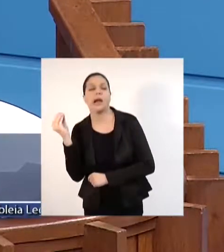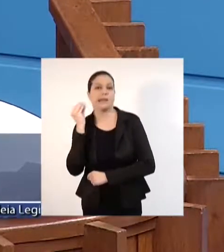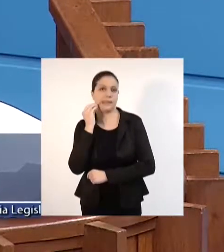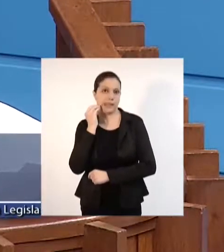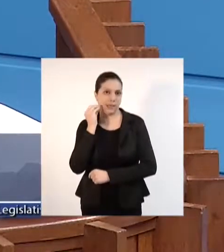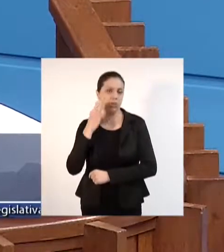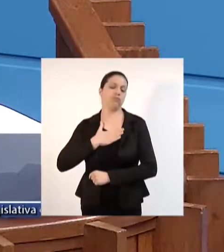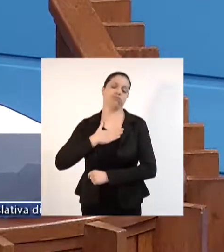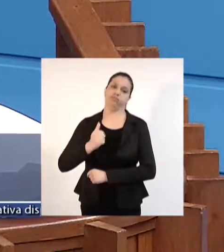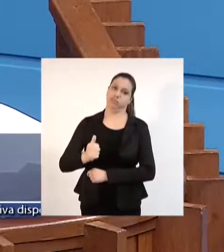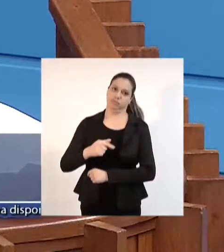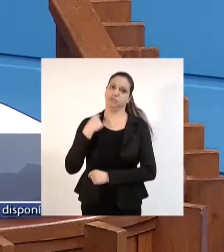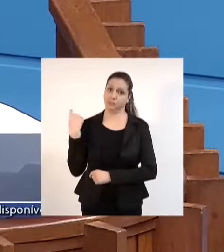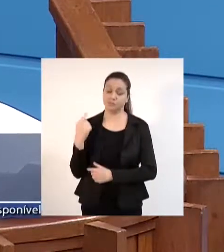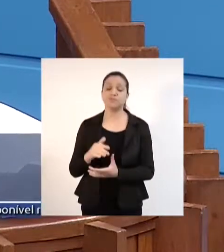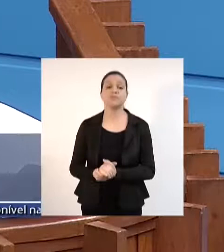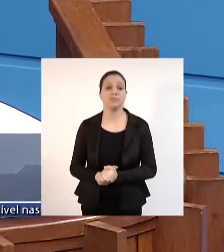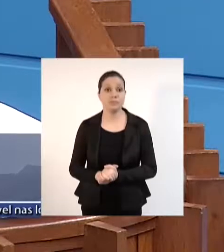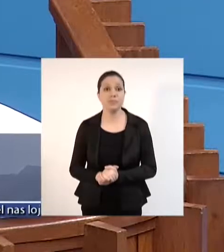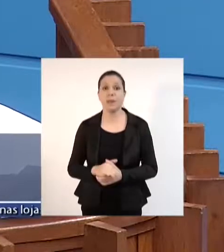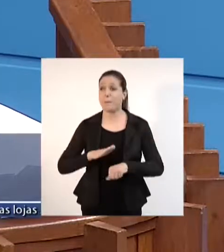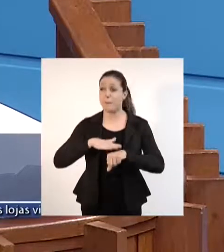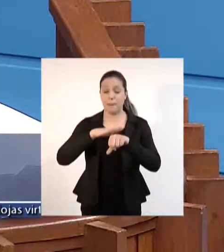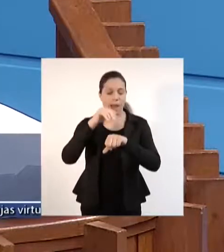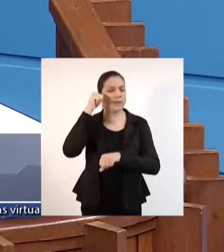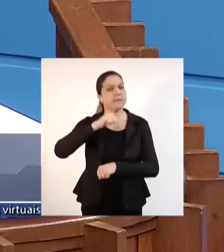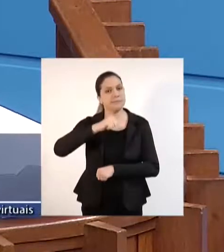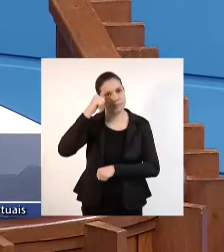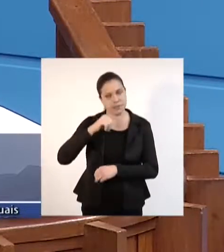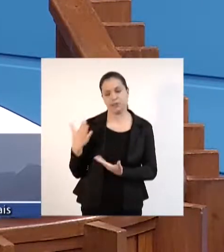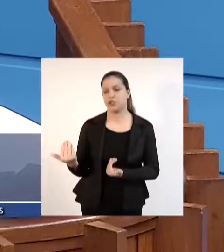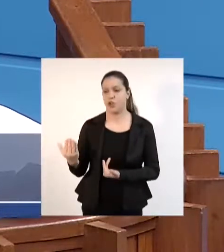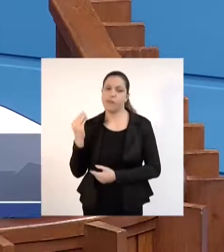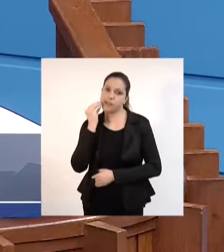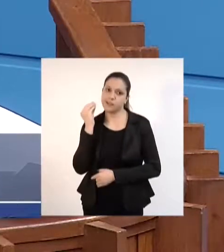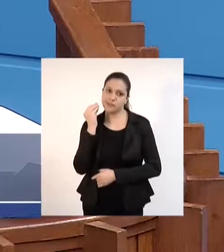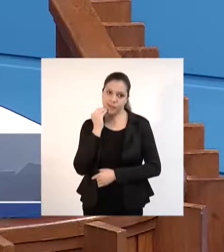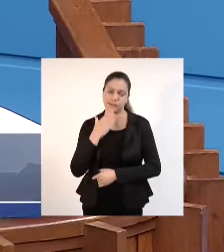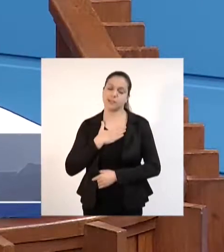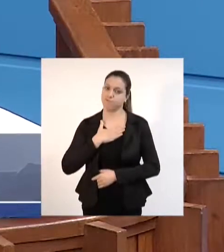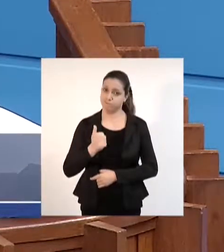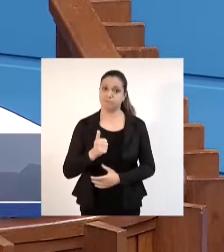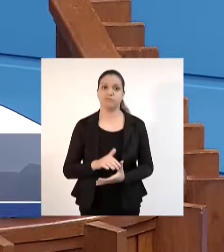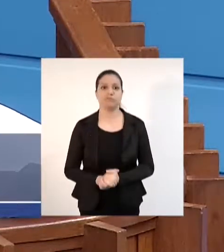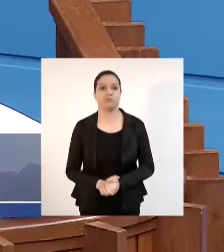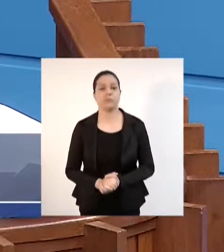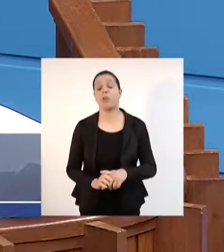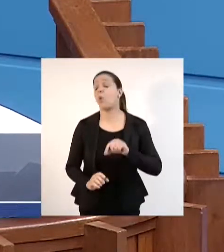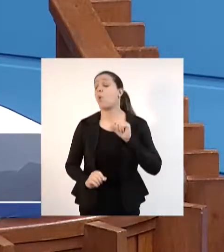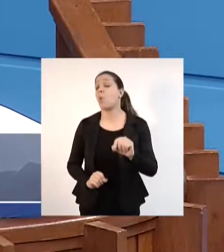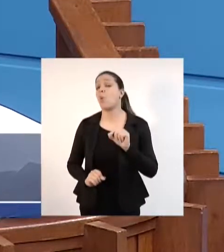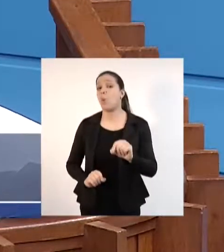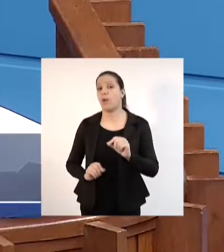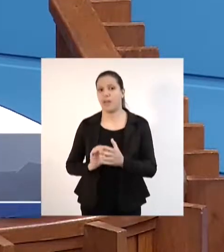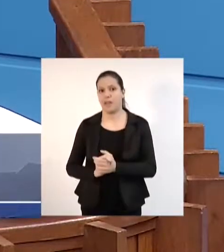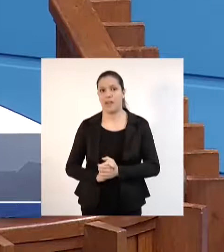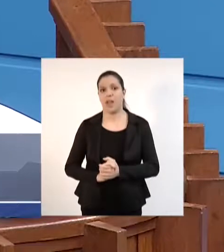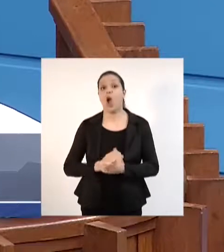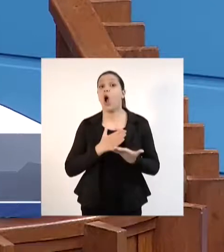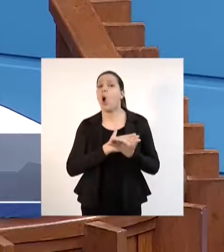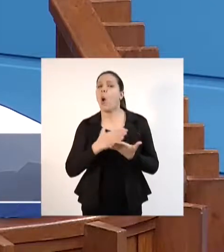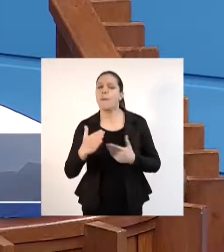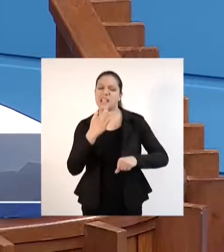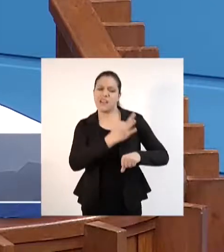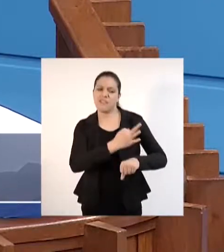o gênero feminino também representa a maioria dos casos. Ausência nas aulas, rendimento que cai